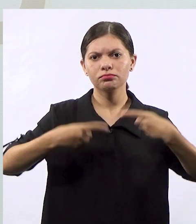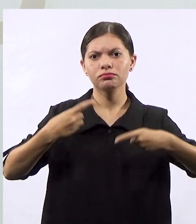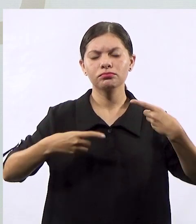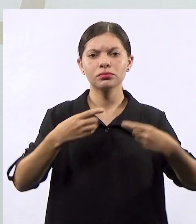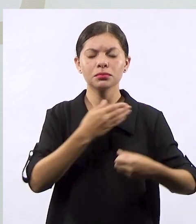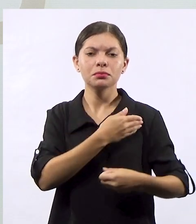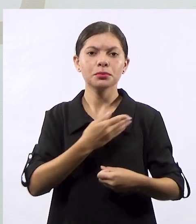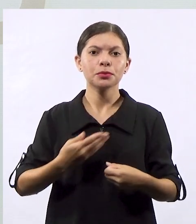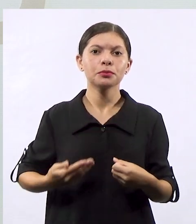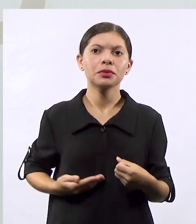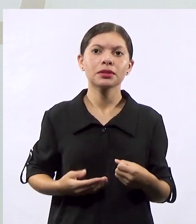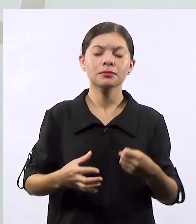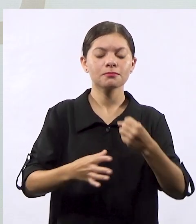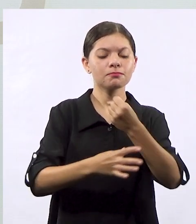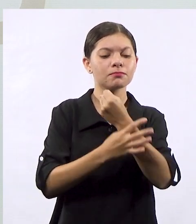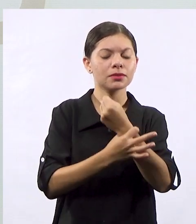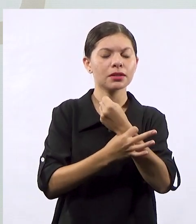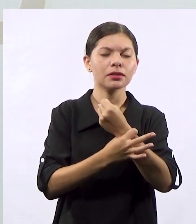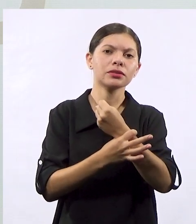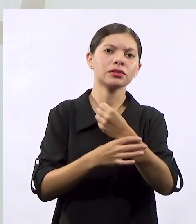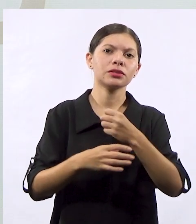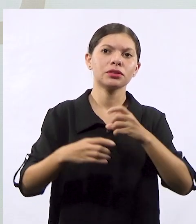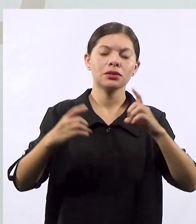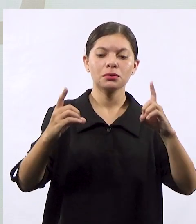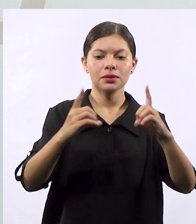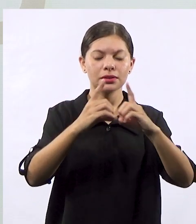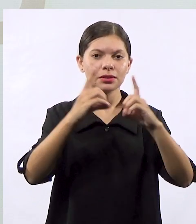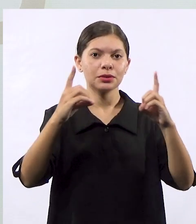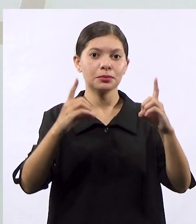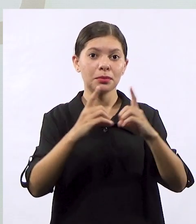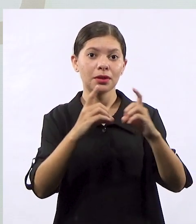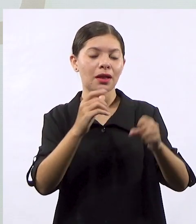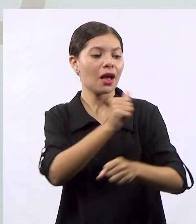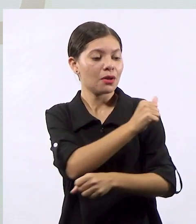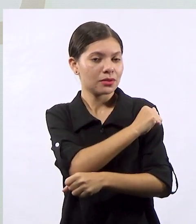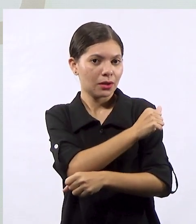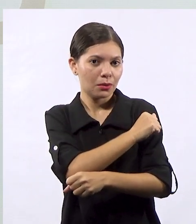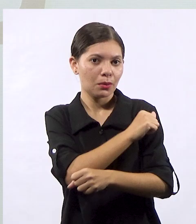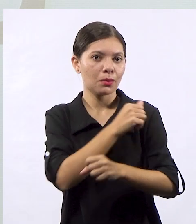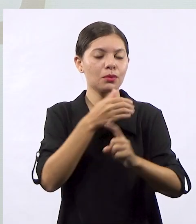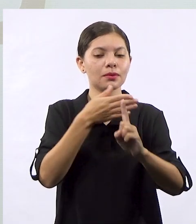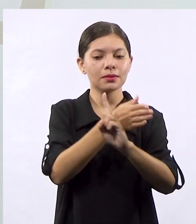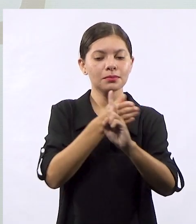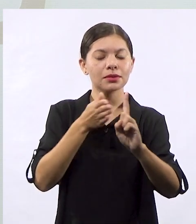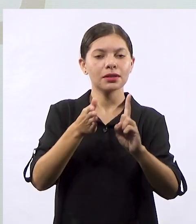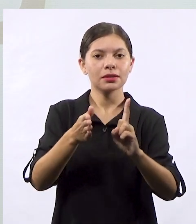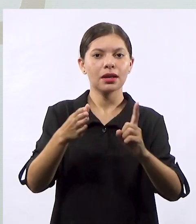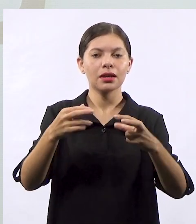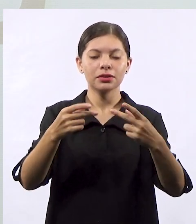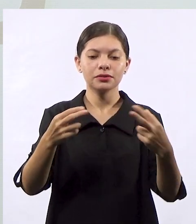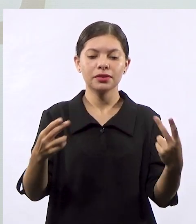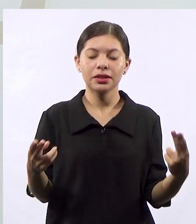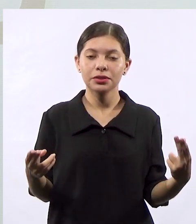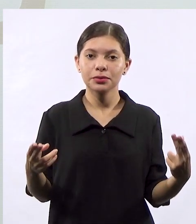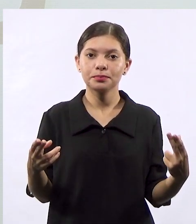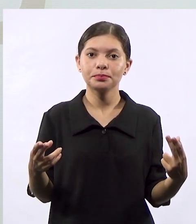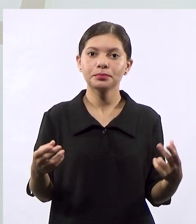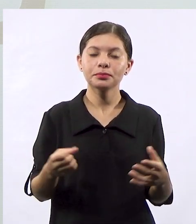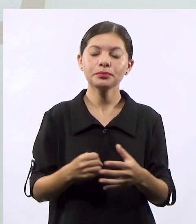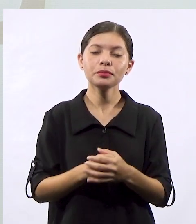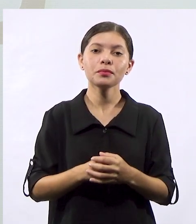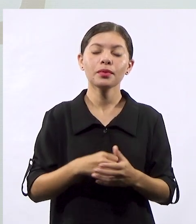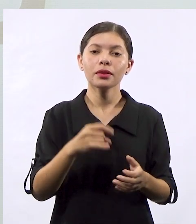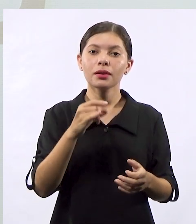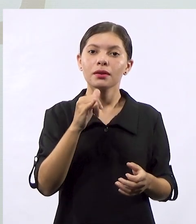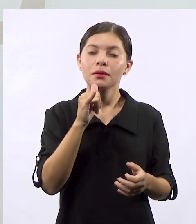públicas para garantir o atendimento às diferentes formas de modalidade. Então, eu tenho políticas